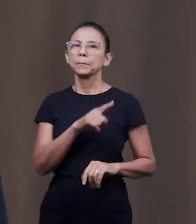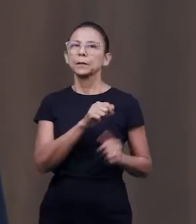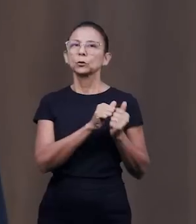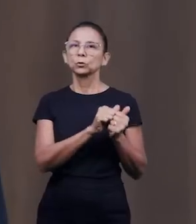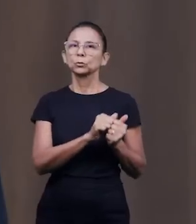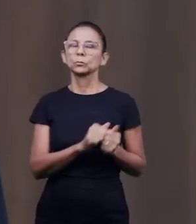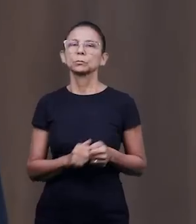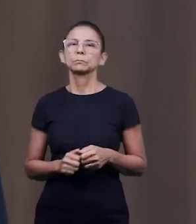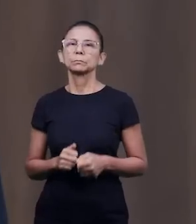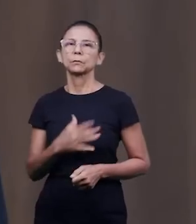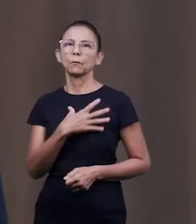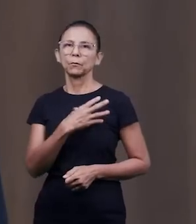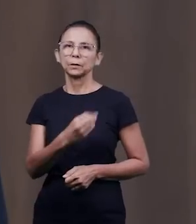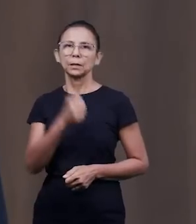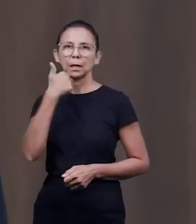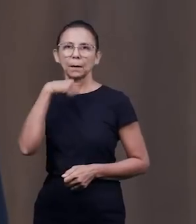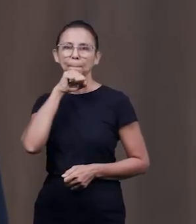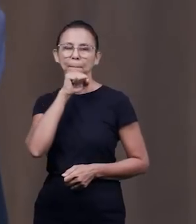maluca e tal, não sei o que lá. Tudo bem.